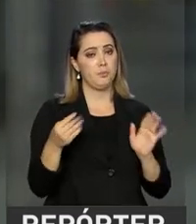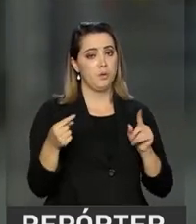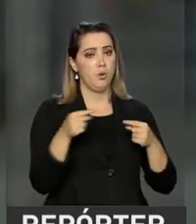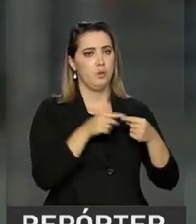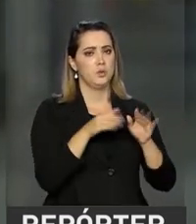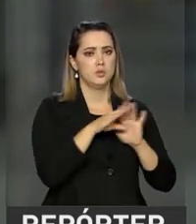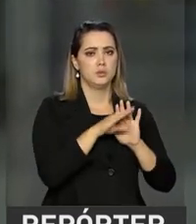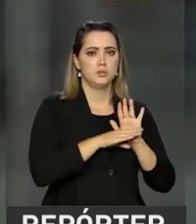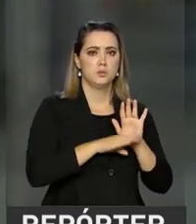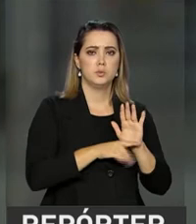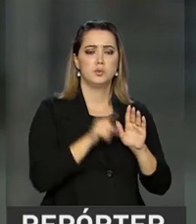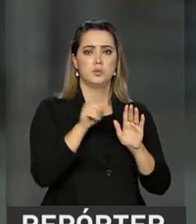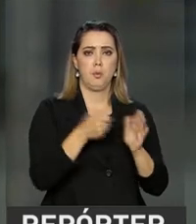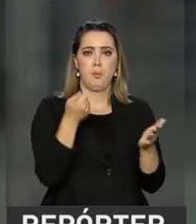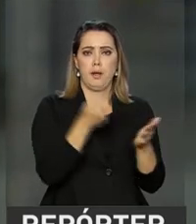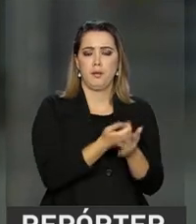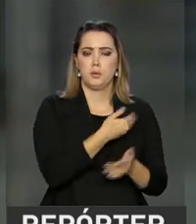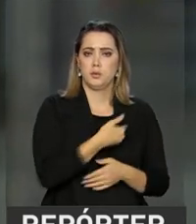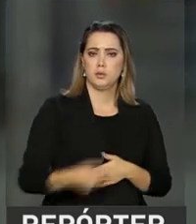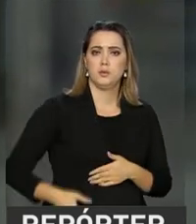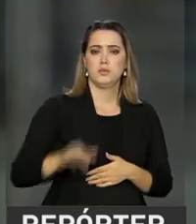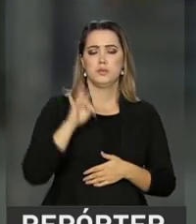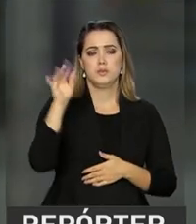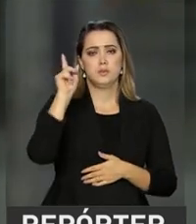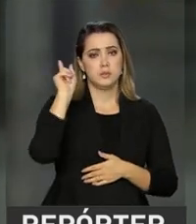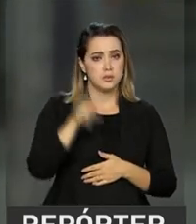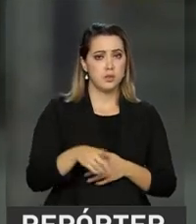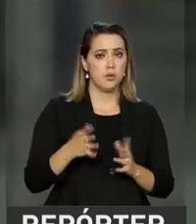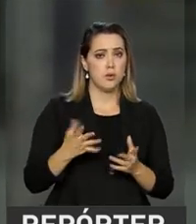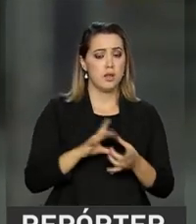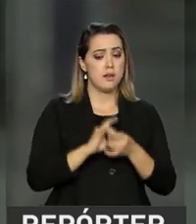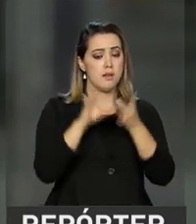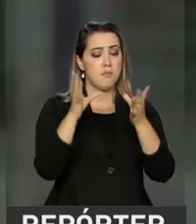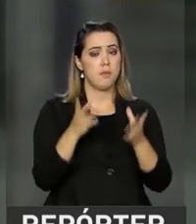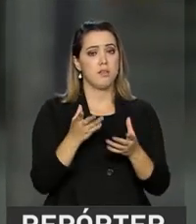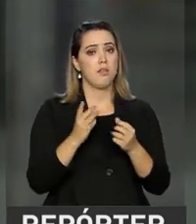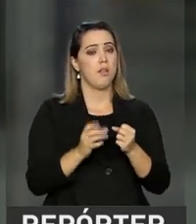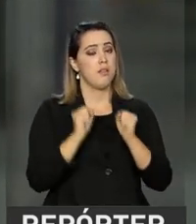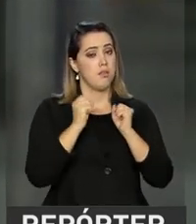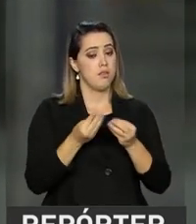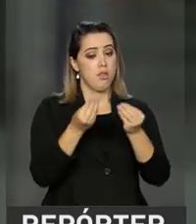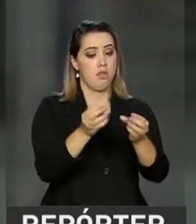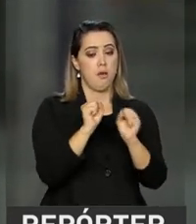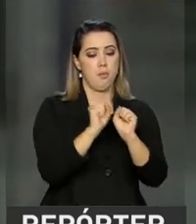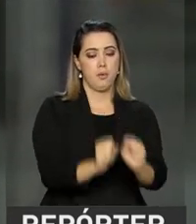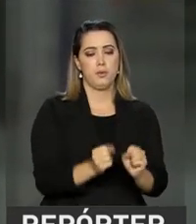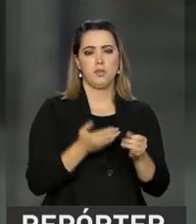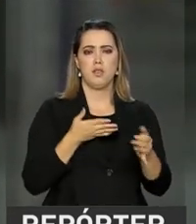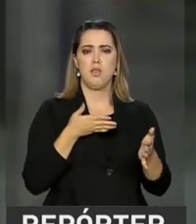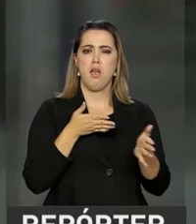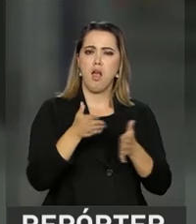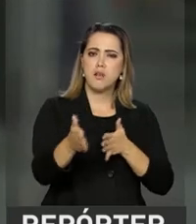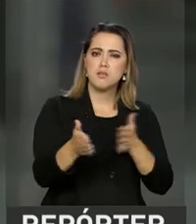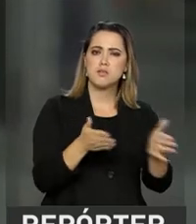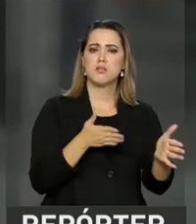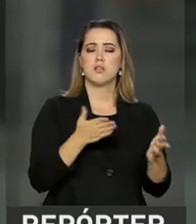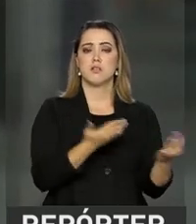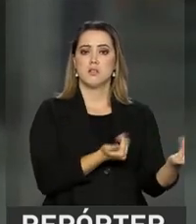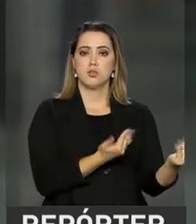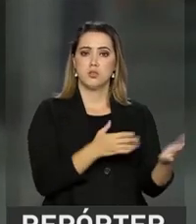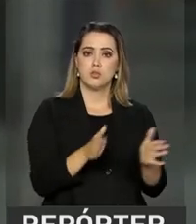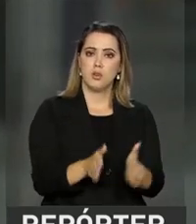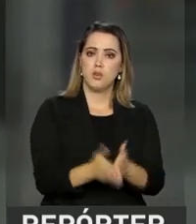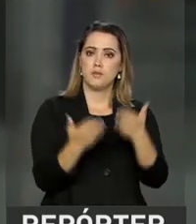lançamentos federal para municípios e estados é empoderar e garantir mais acesso a jovens pobres